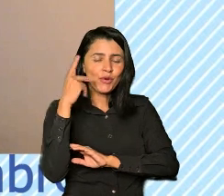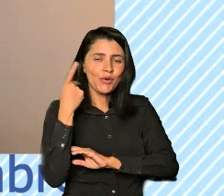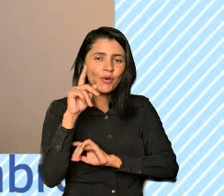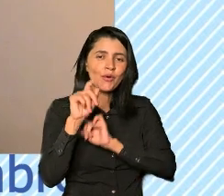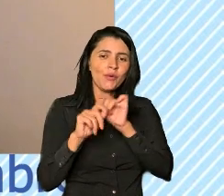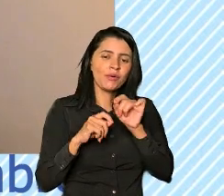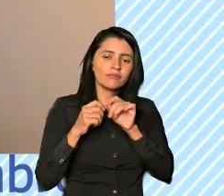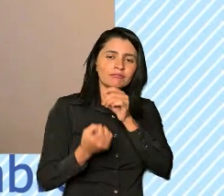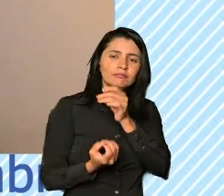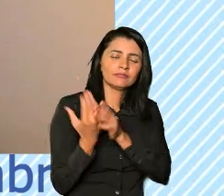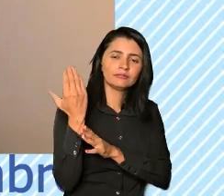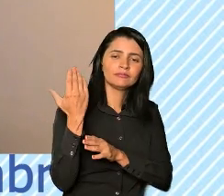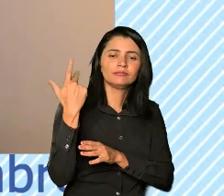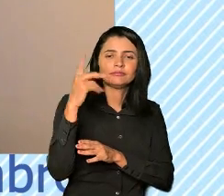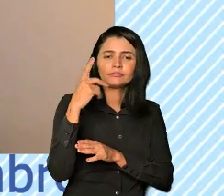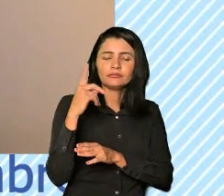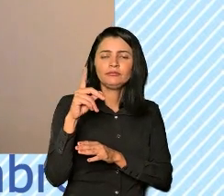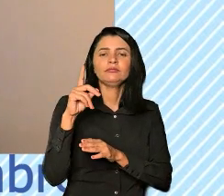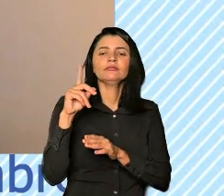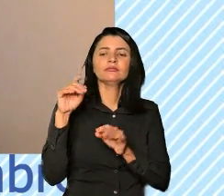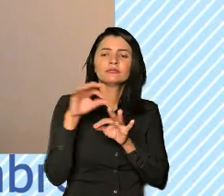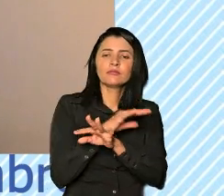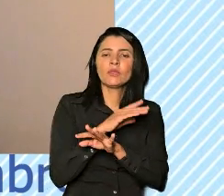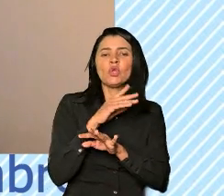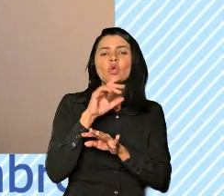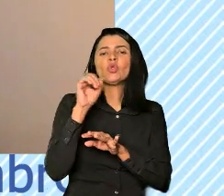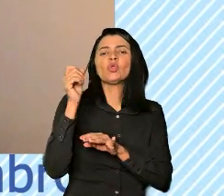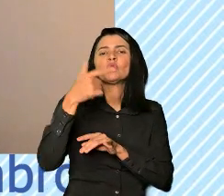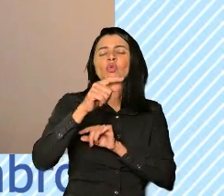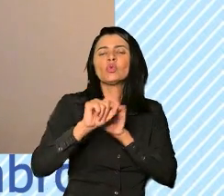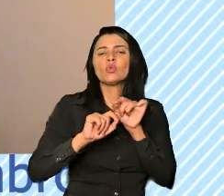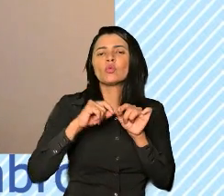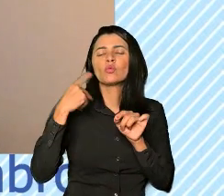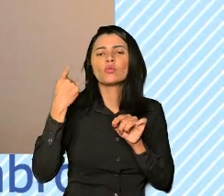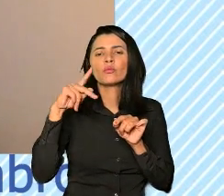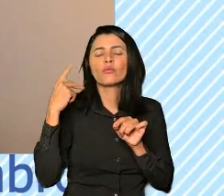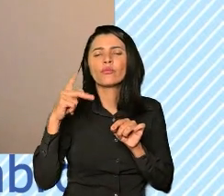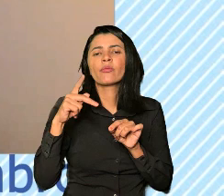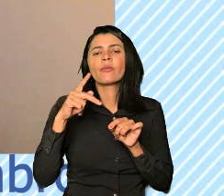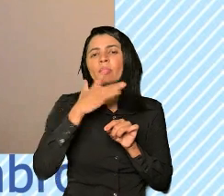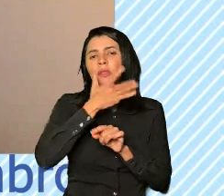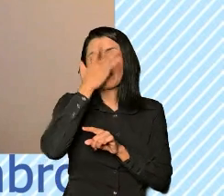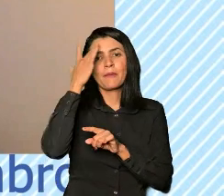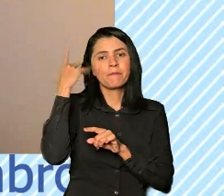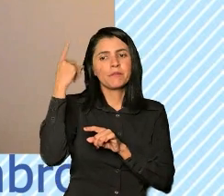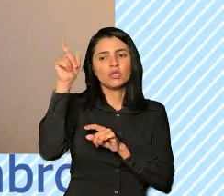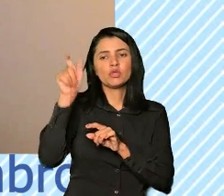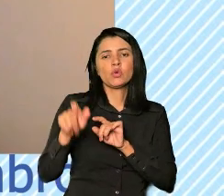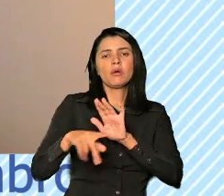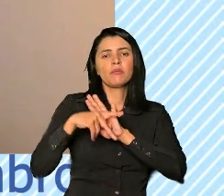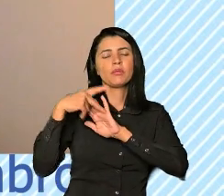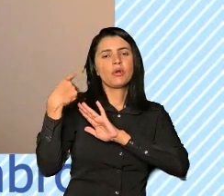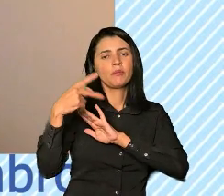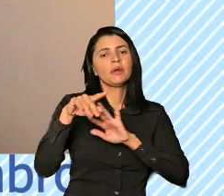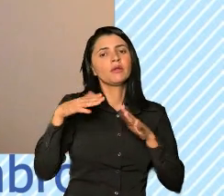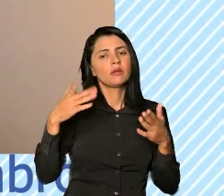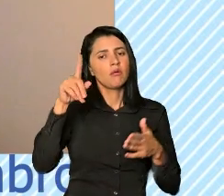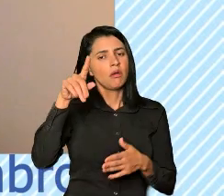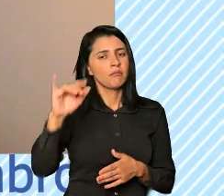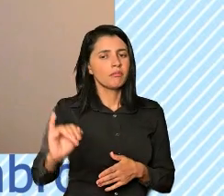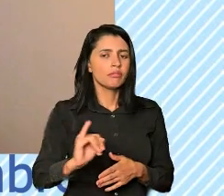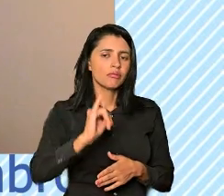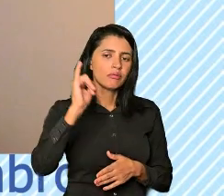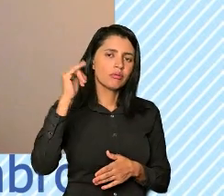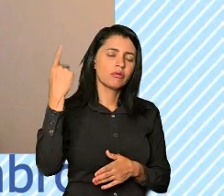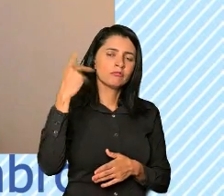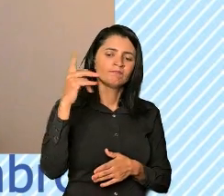sua construção, na sua edificação, do que propriamente ao personagem em si, né? Então é fundamental